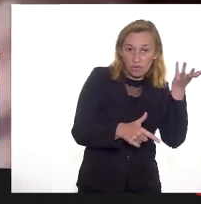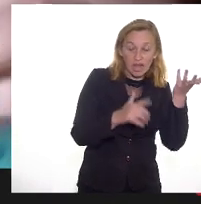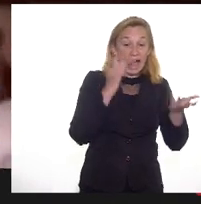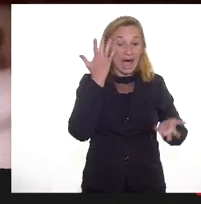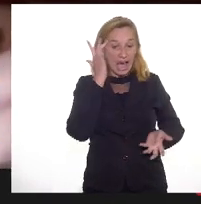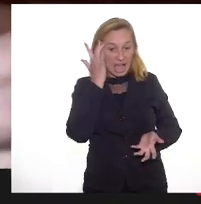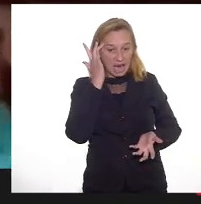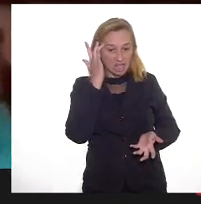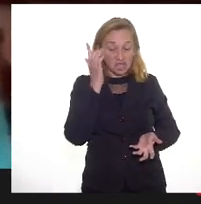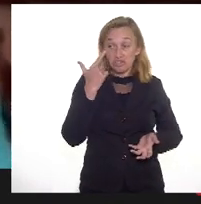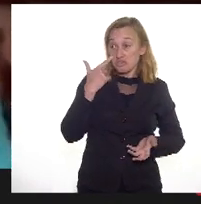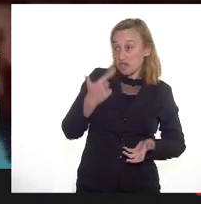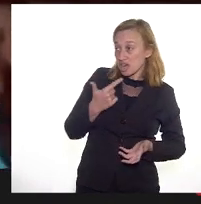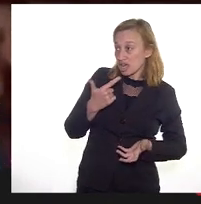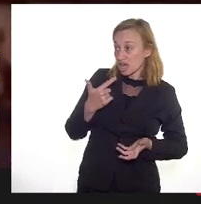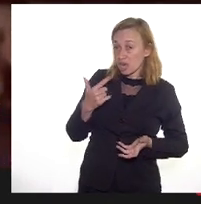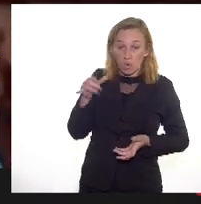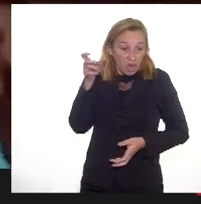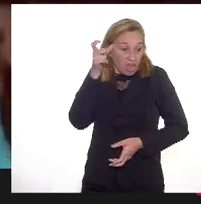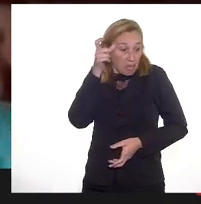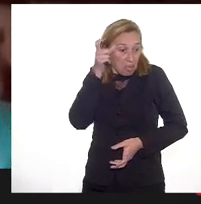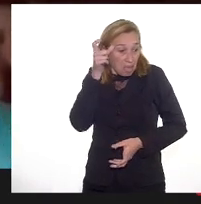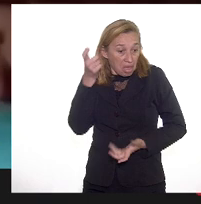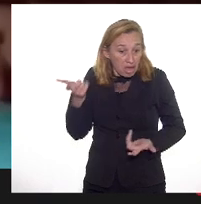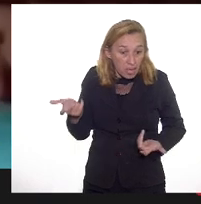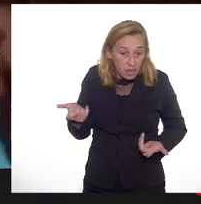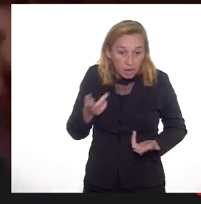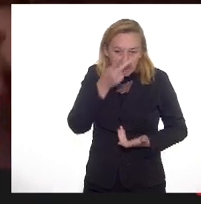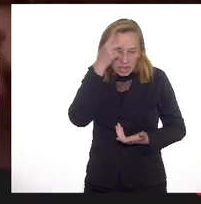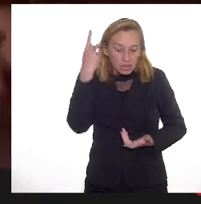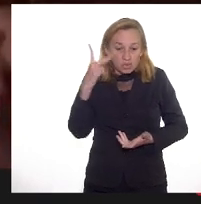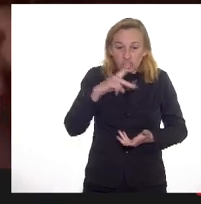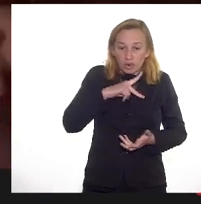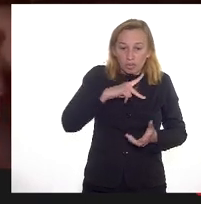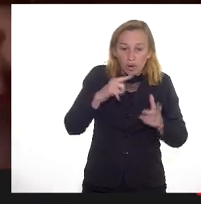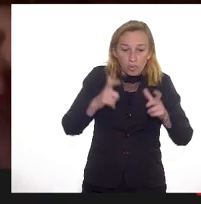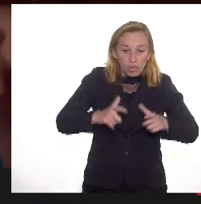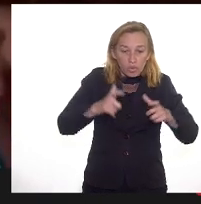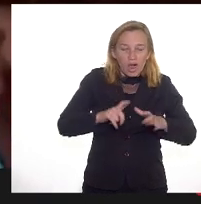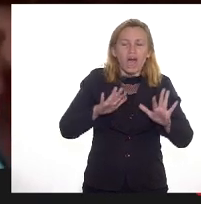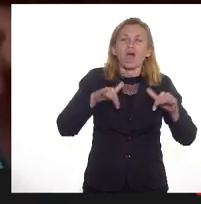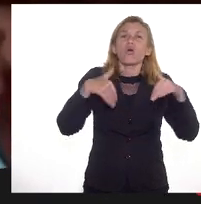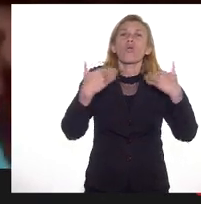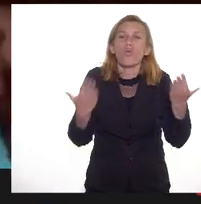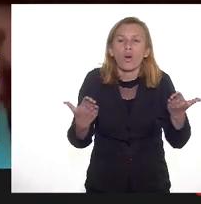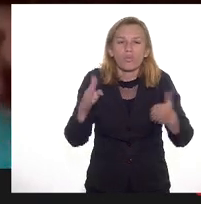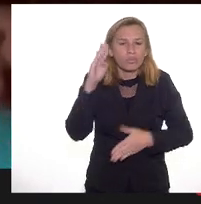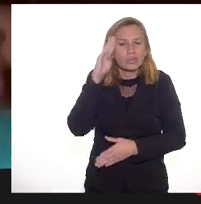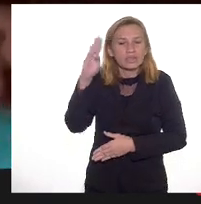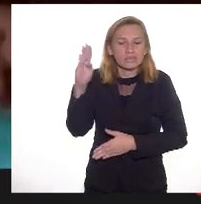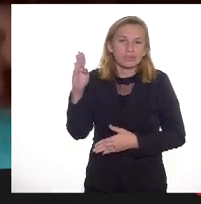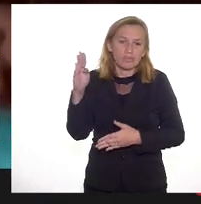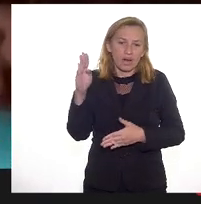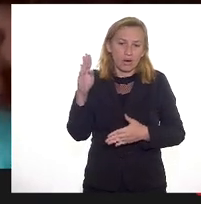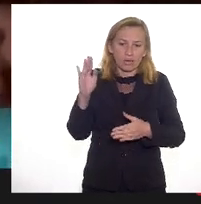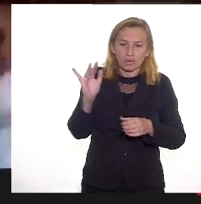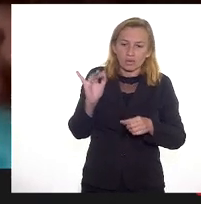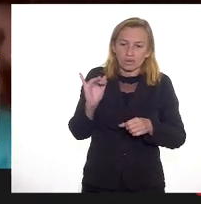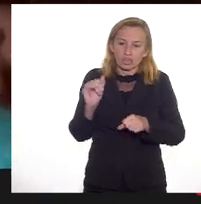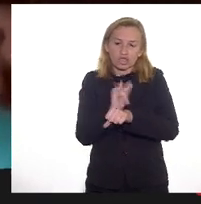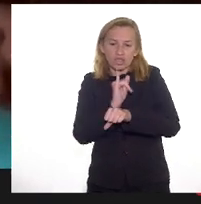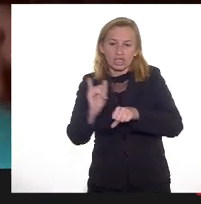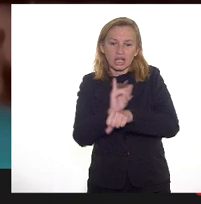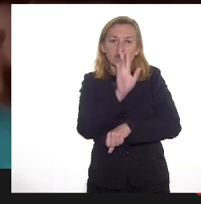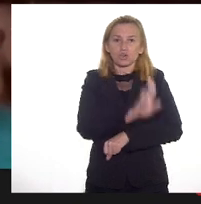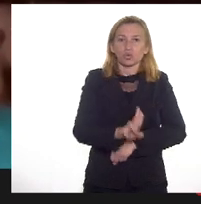é do demônio, ou vão ver que são pessoas da própria comunidade. Quais seriam os principais mecanismos utilizados, para além